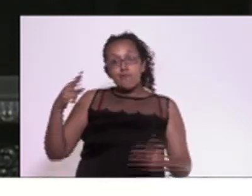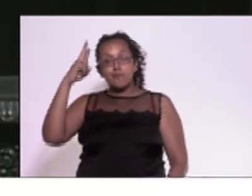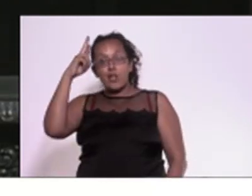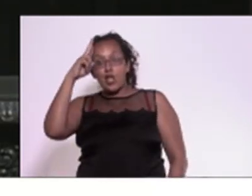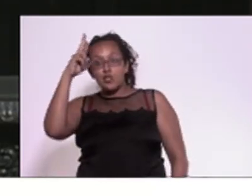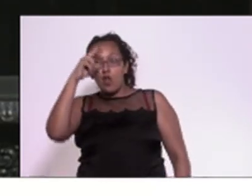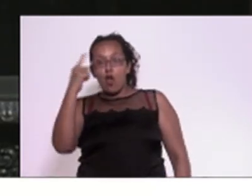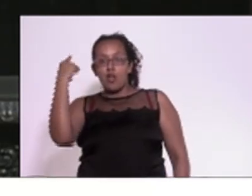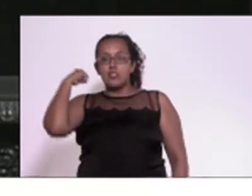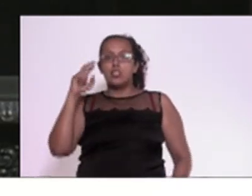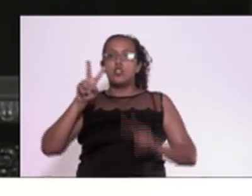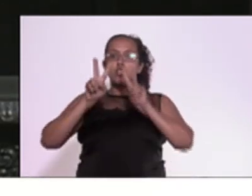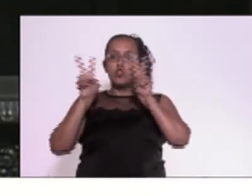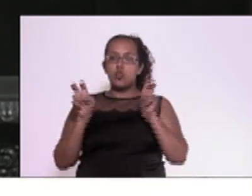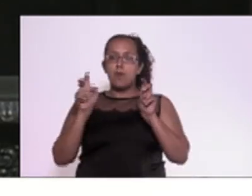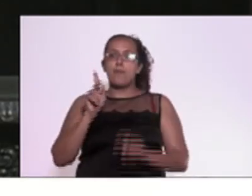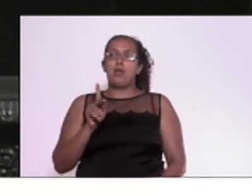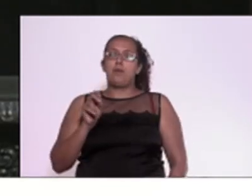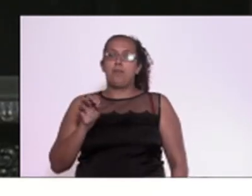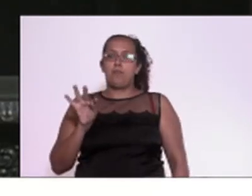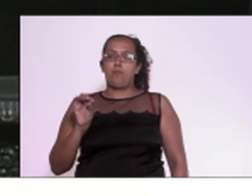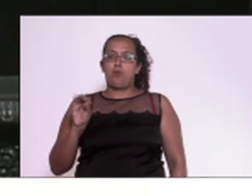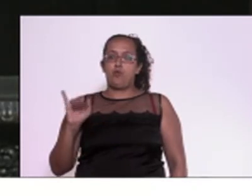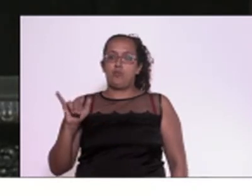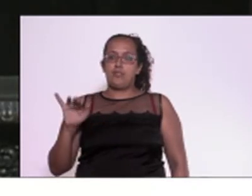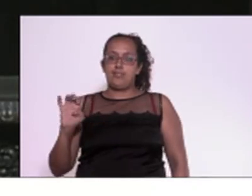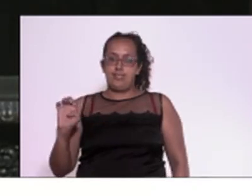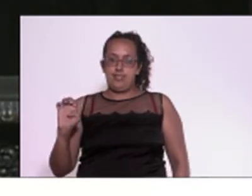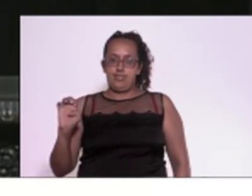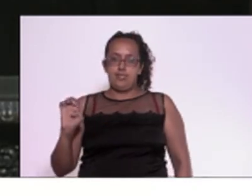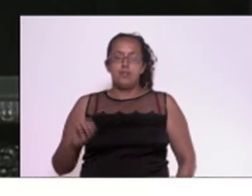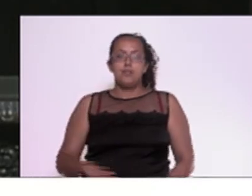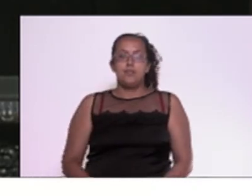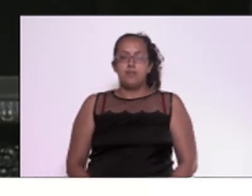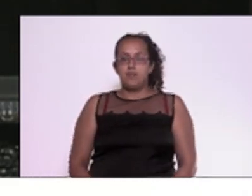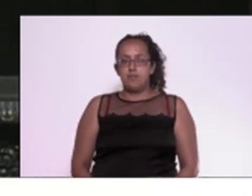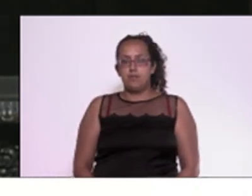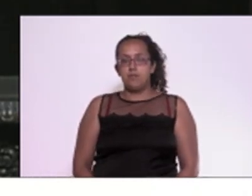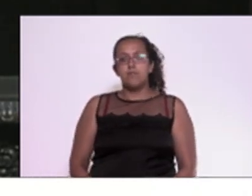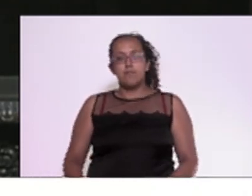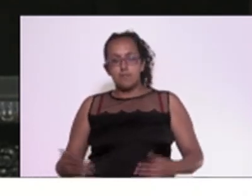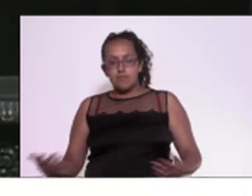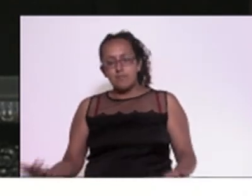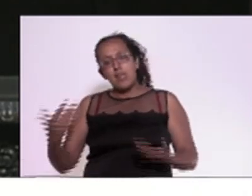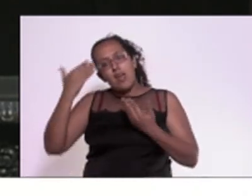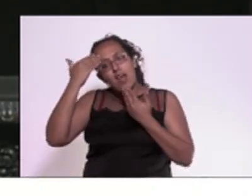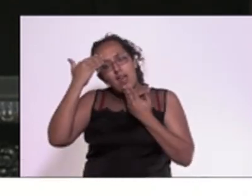de teatro, peça Tribunal de Coisas. Atrás somente de Asdrubal, trouxe o